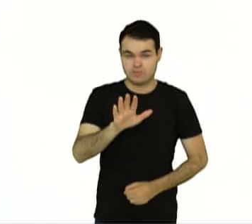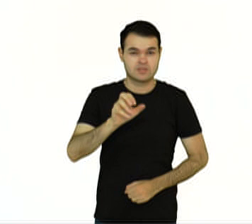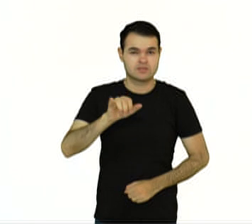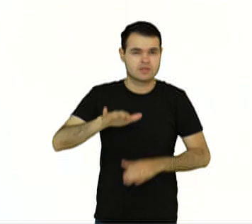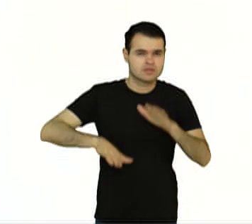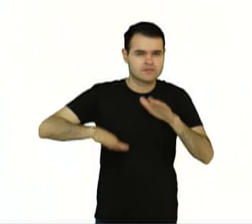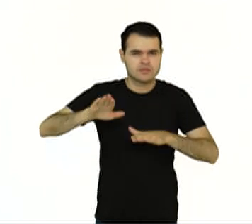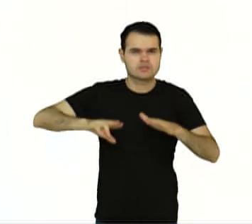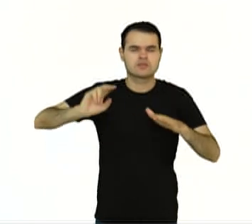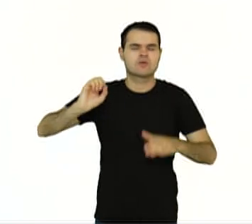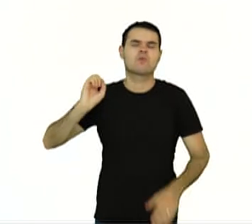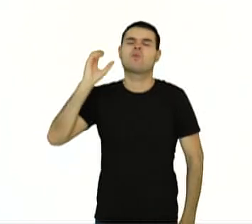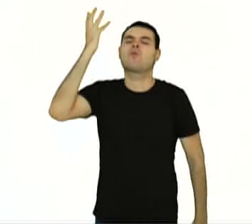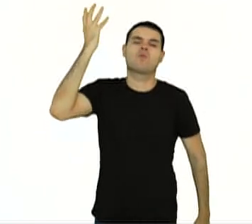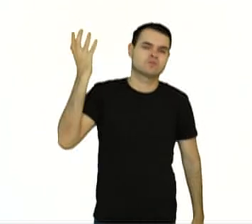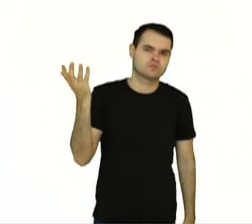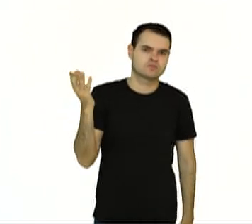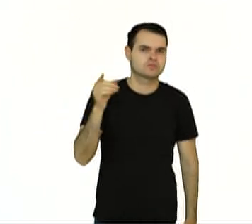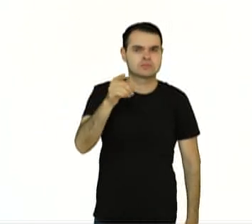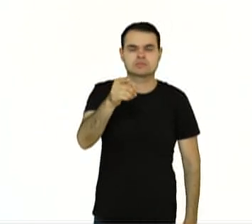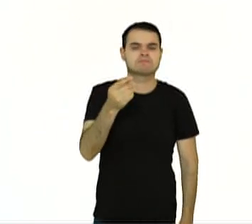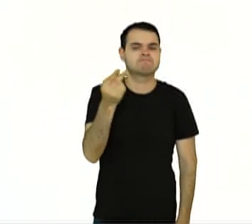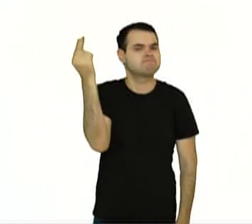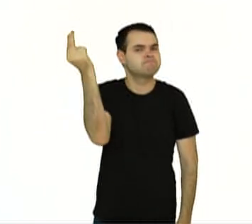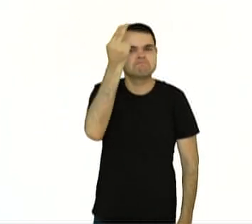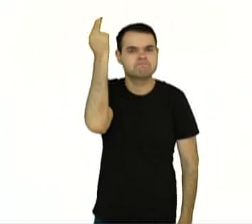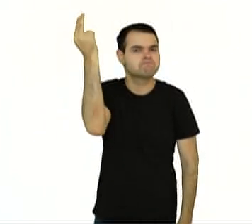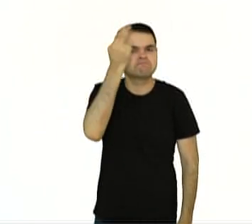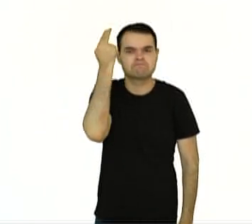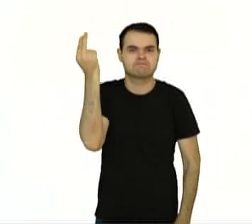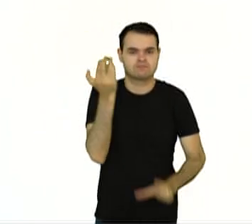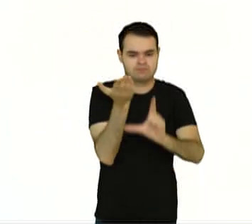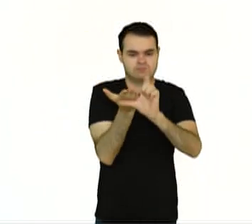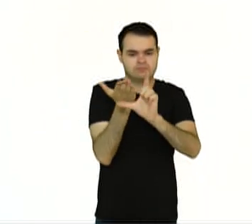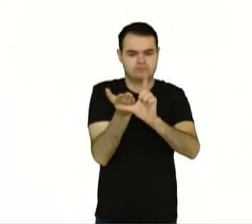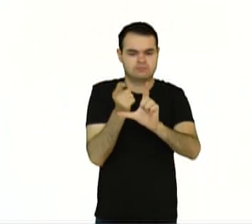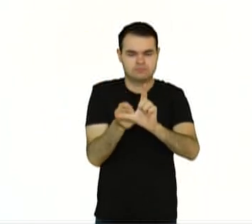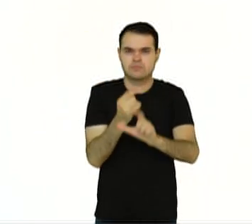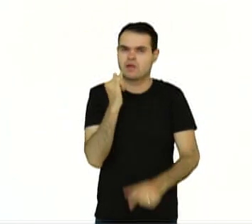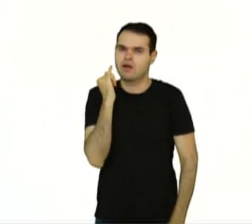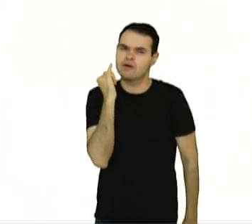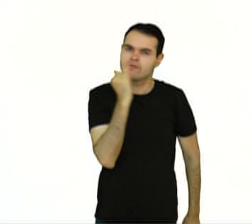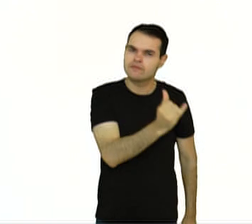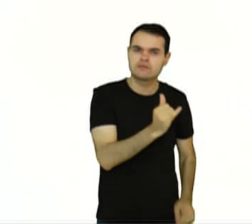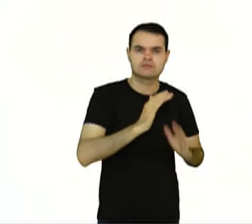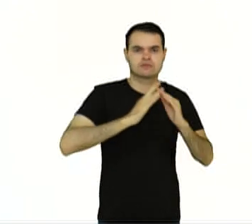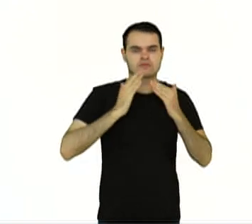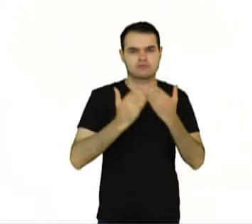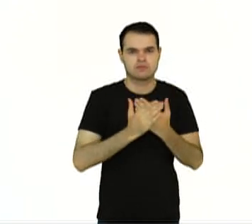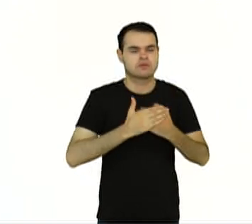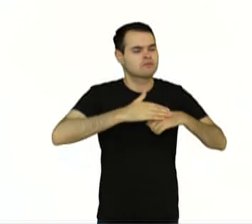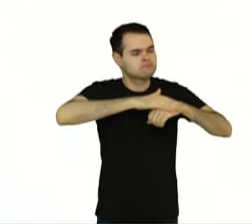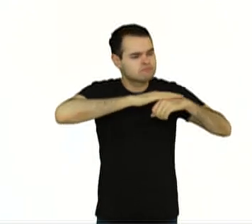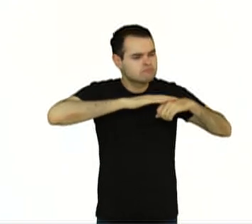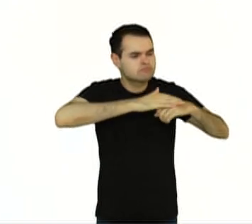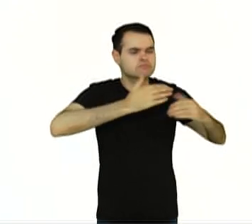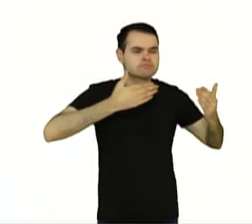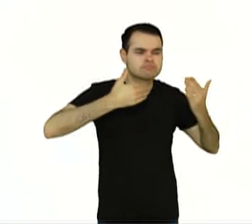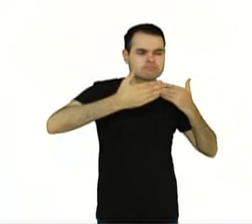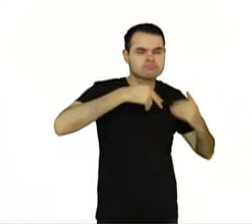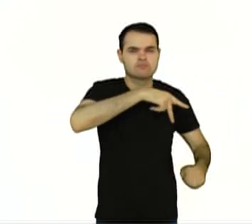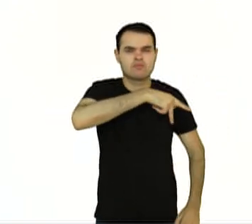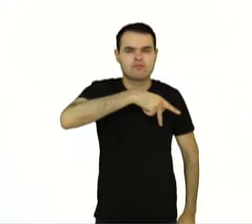alguma circunstância venha acontecer que você não tenha acesso à plataforma, notifique a sua escola, converse com seus professores,